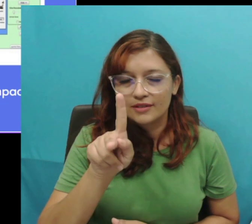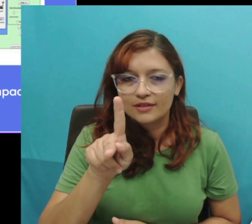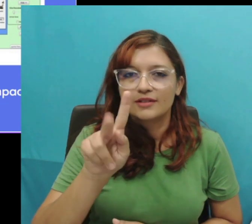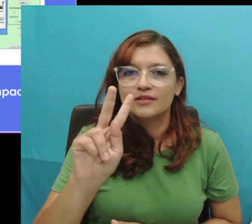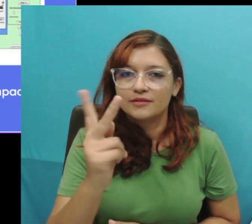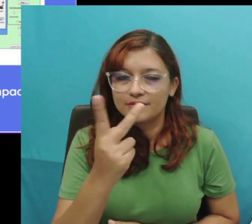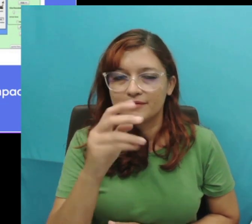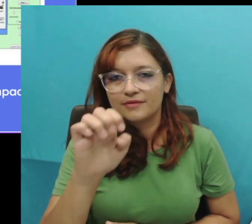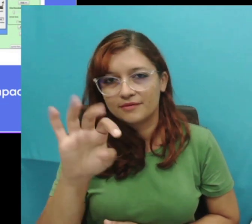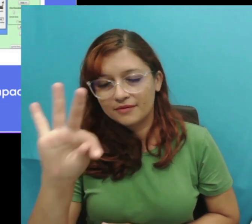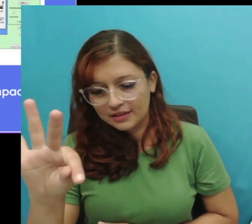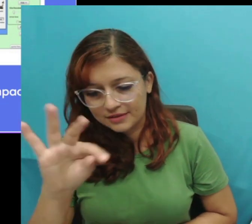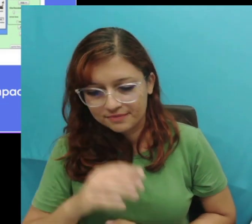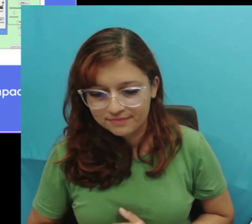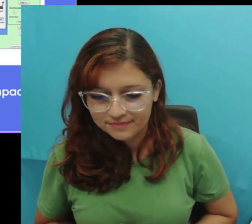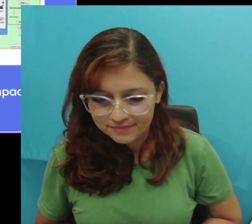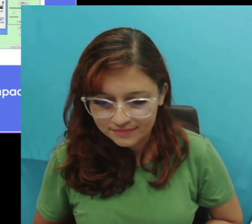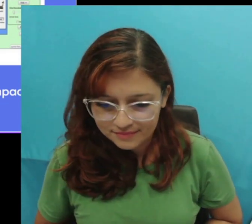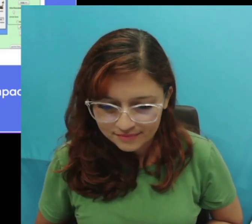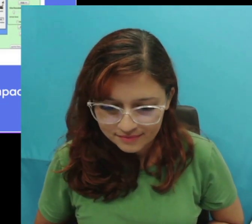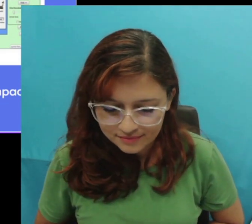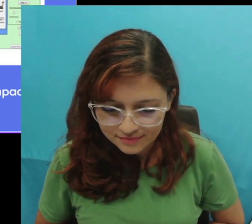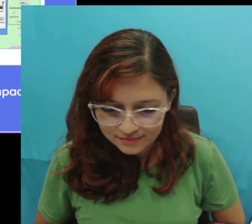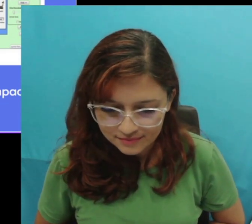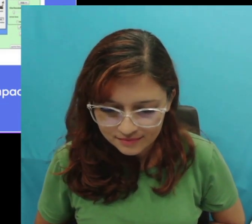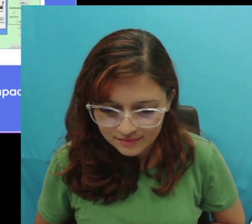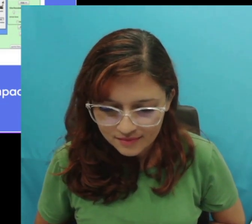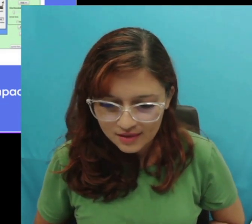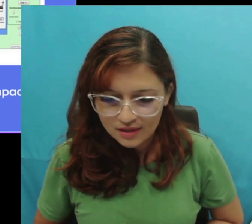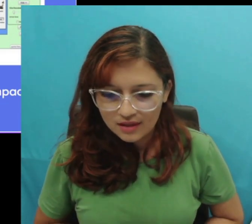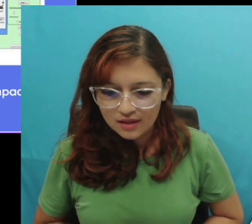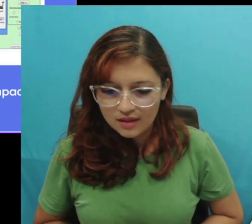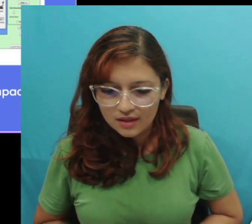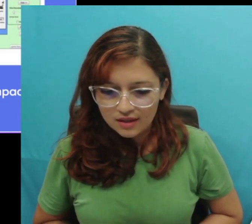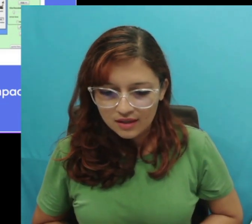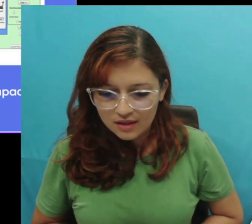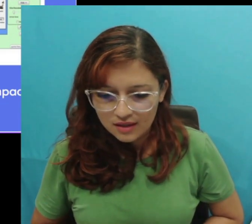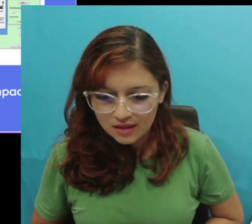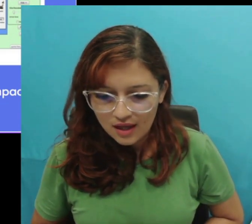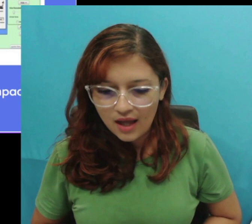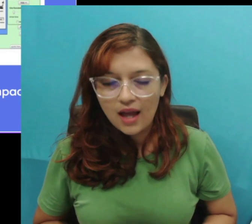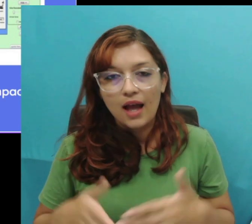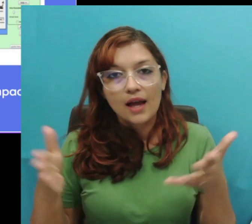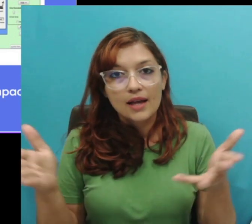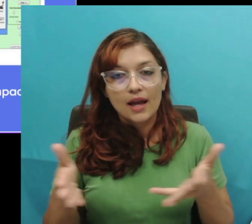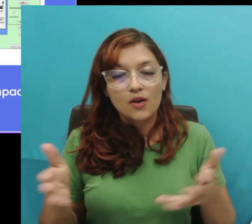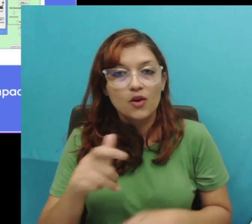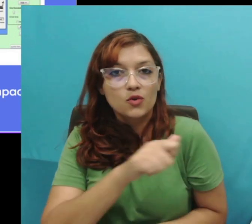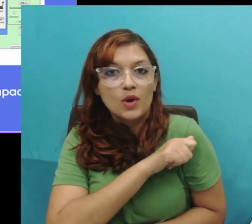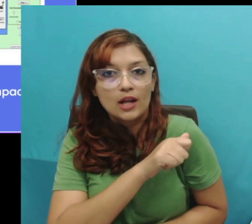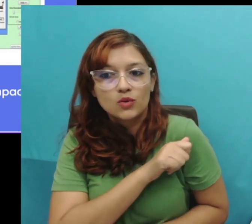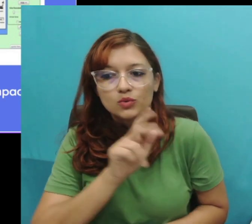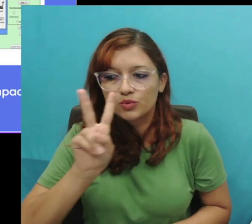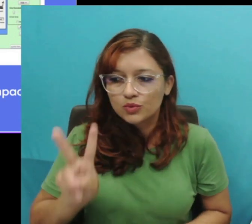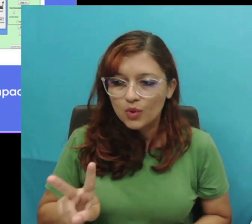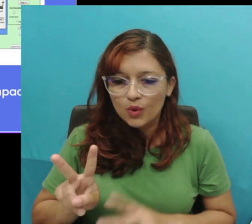O software já estava instalado nos computadores